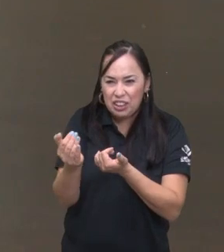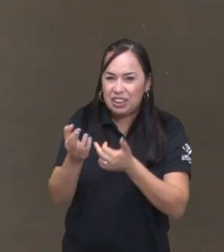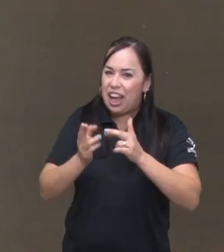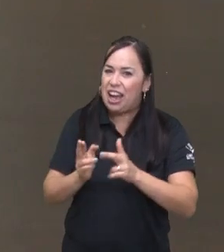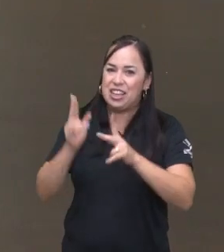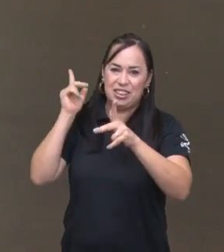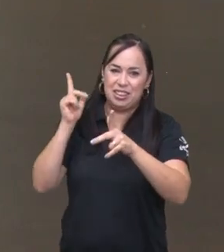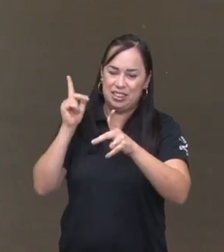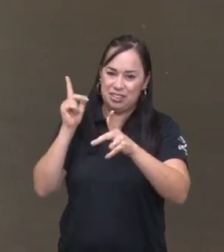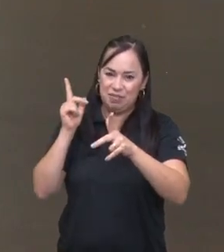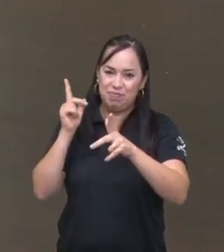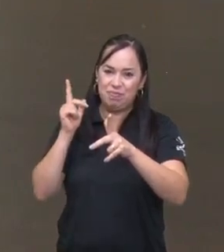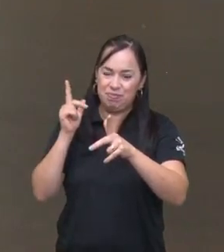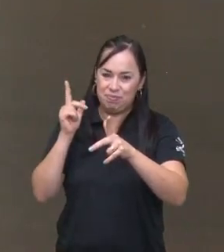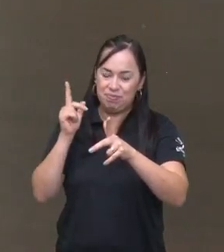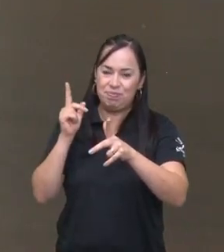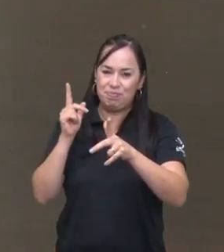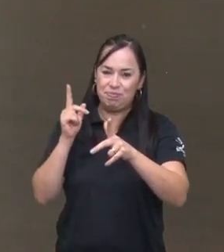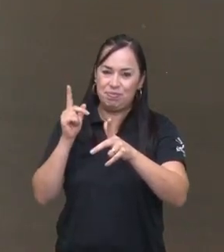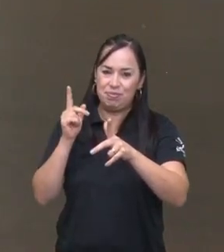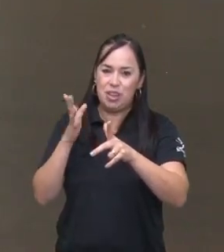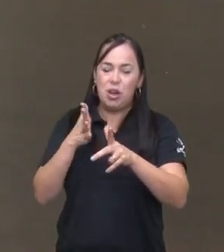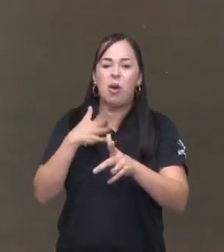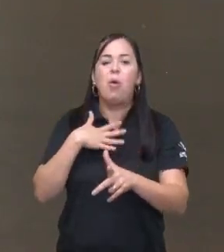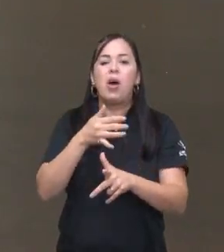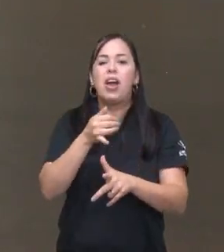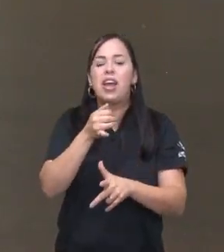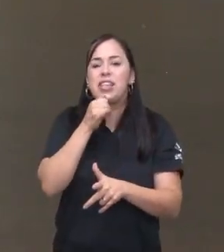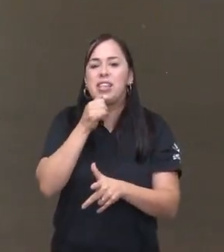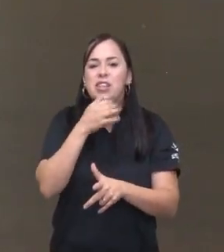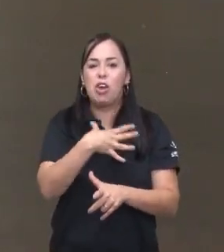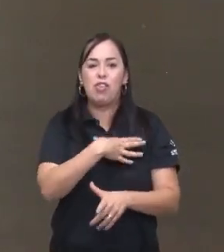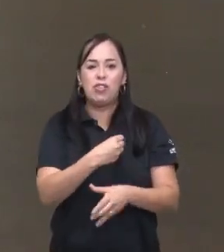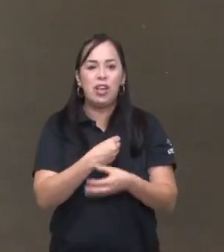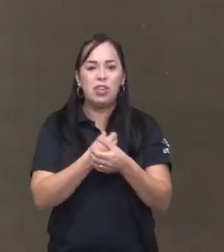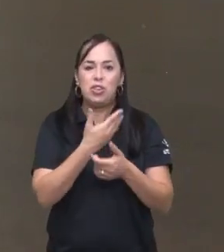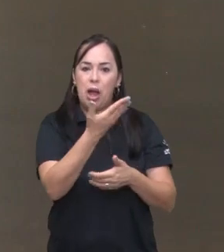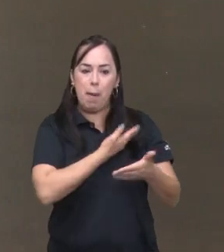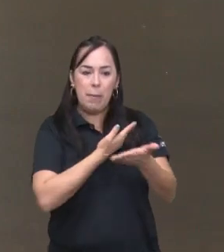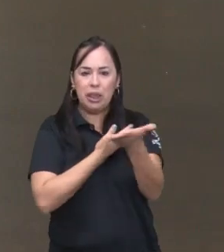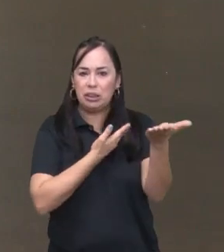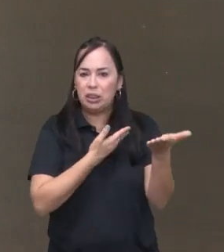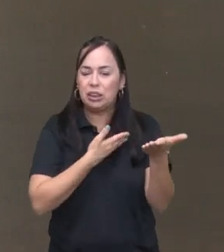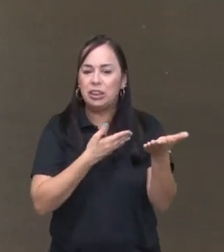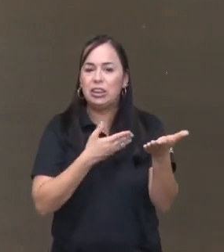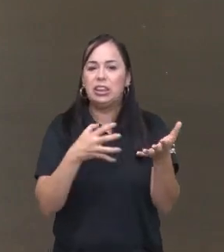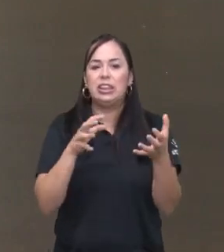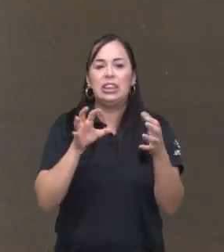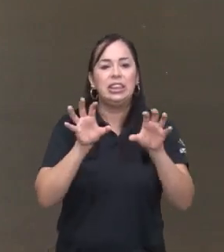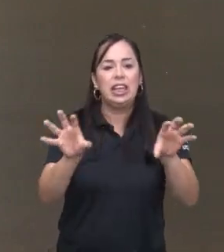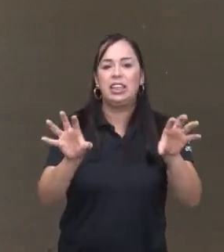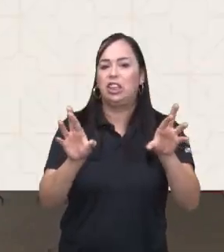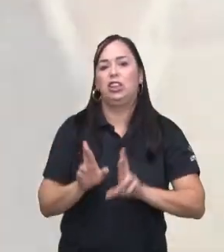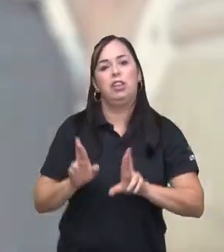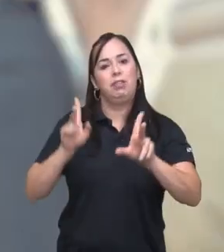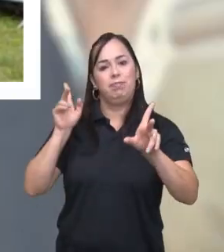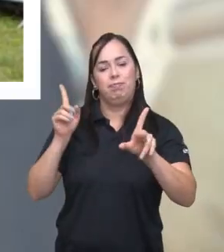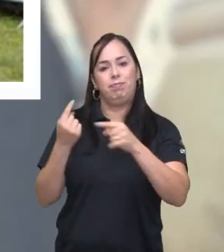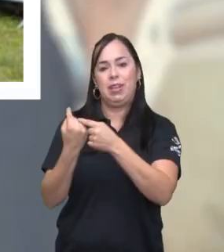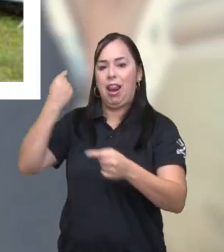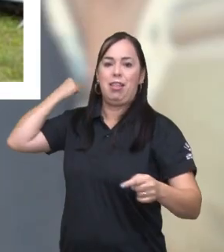filhos dessa galera que a gente estudava junto, né? Que são nossos filhos. Sentir a mesma coisa, não. Era uma coisa